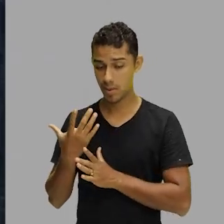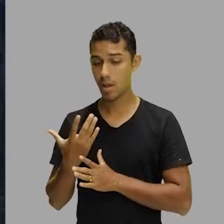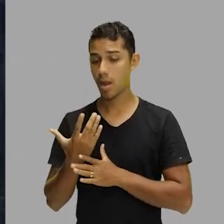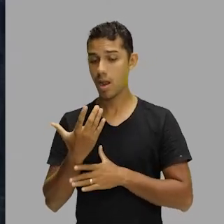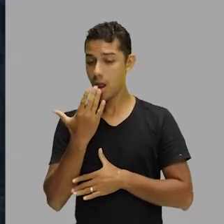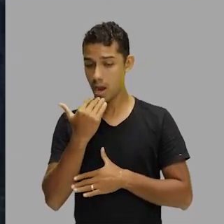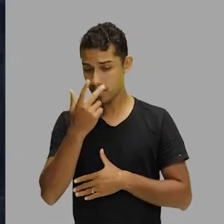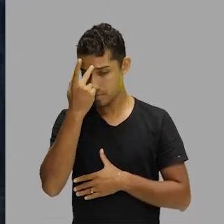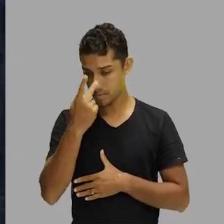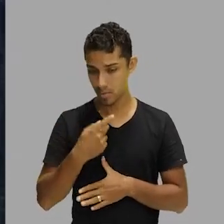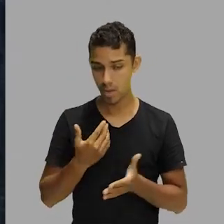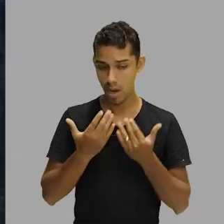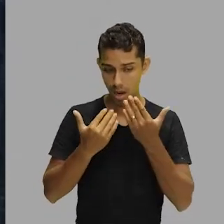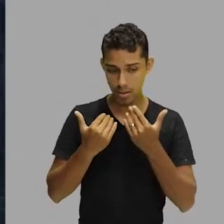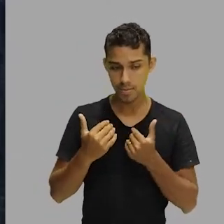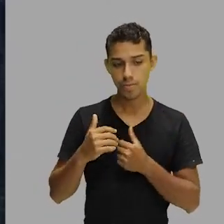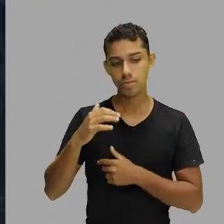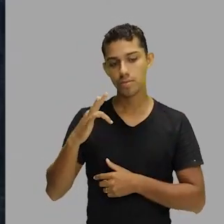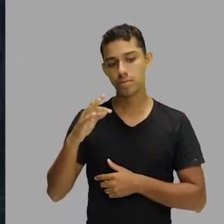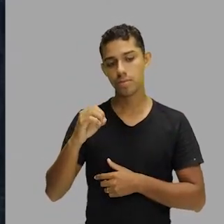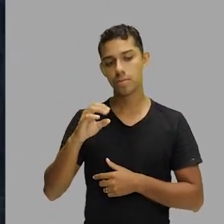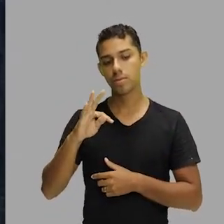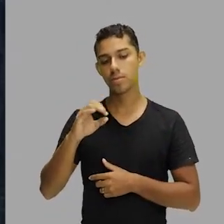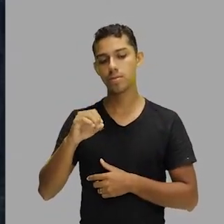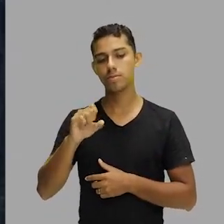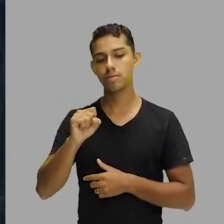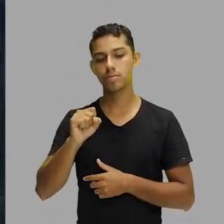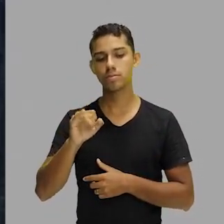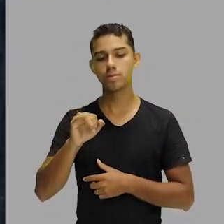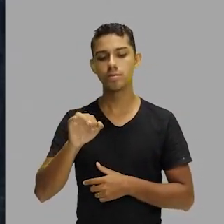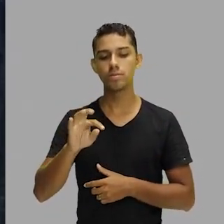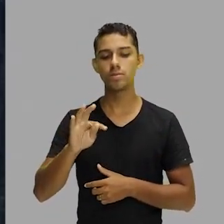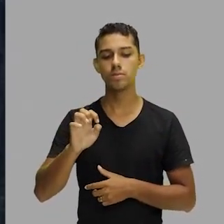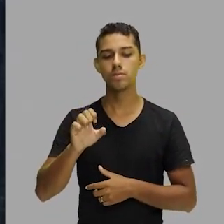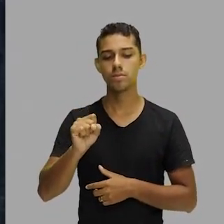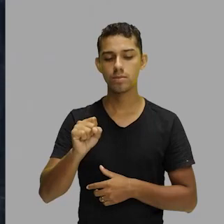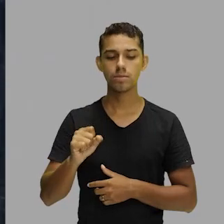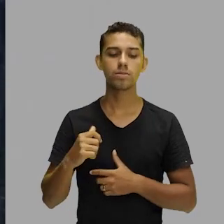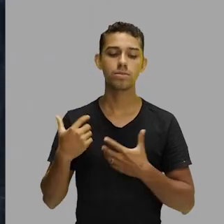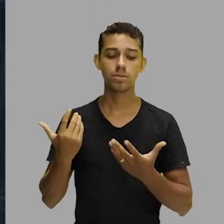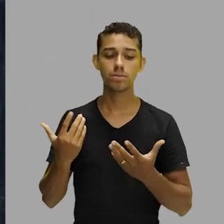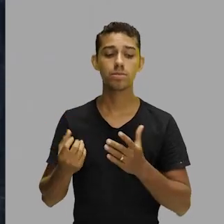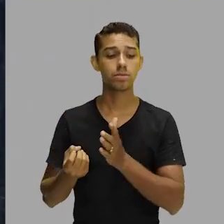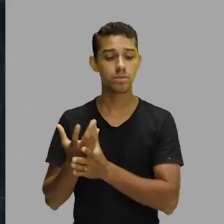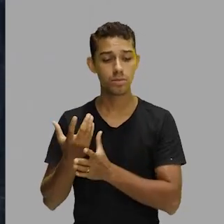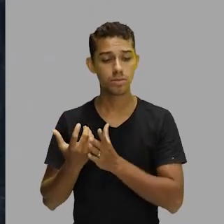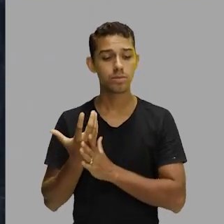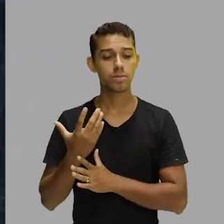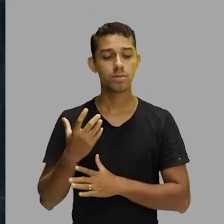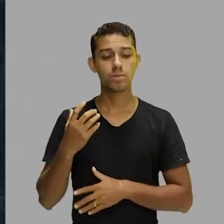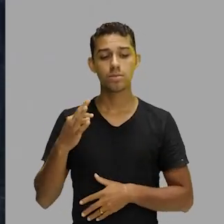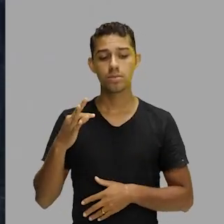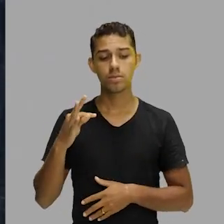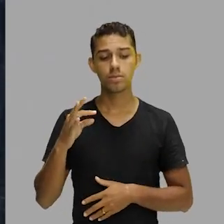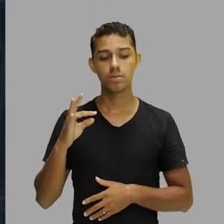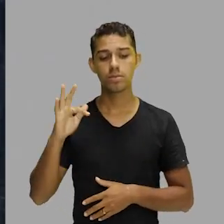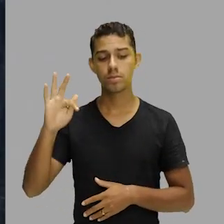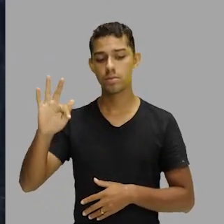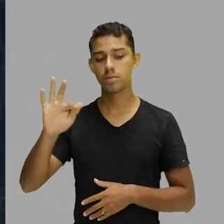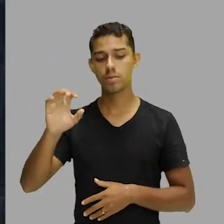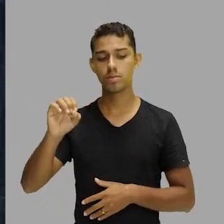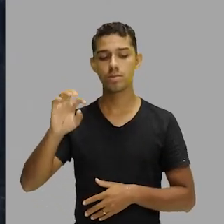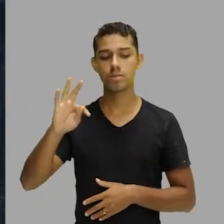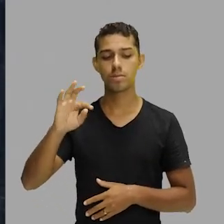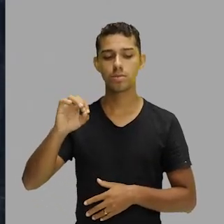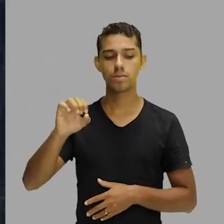alimento por meio da fotossíntese, né? E por produzirem o seu próprio alimento por